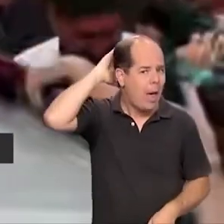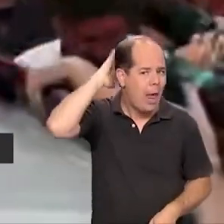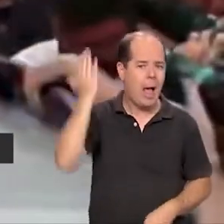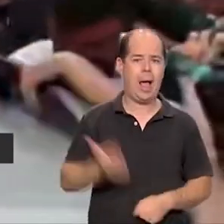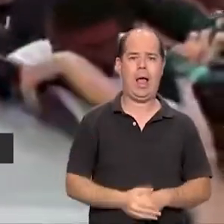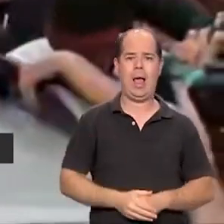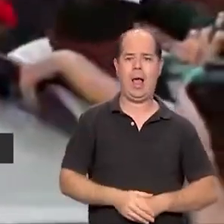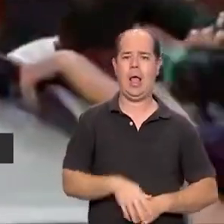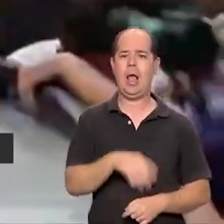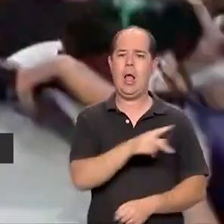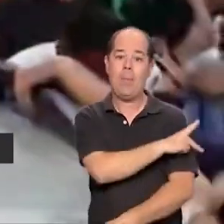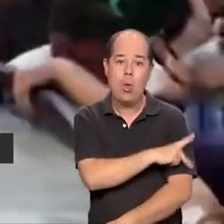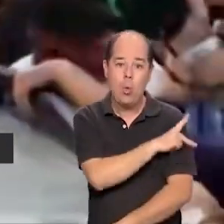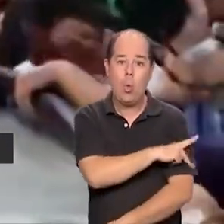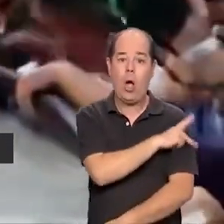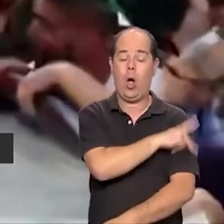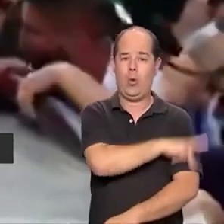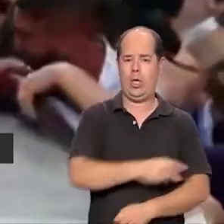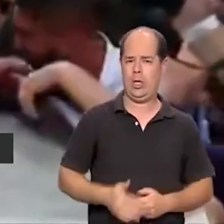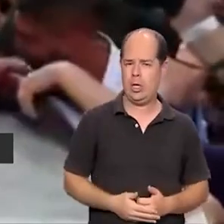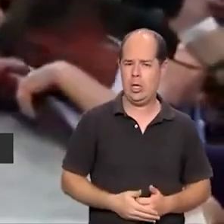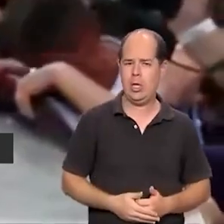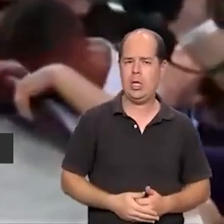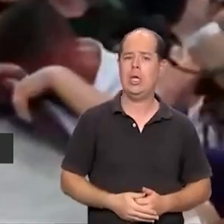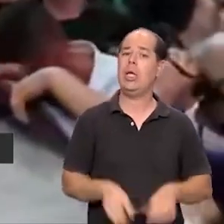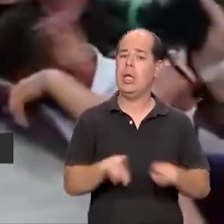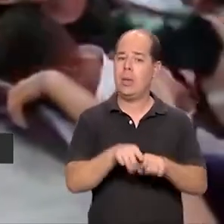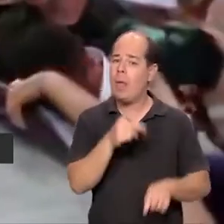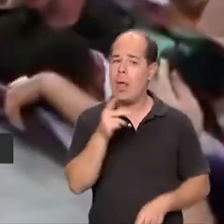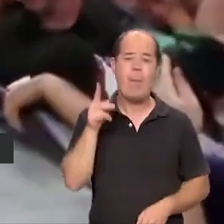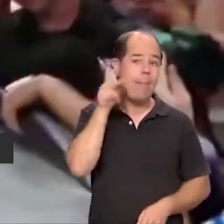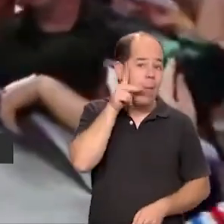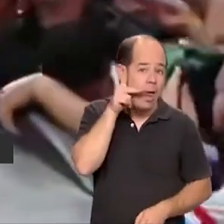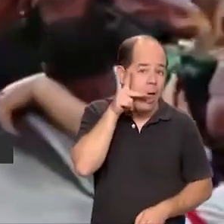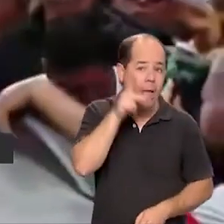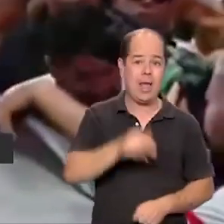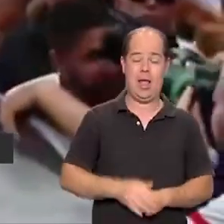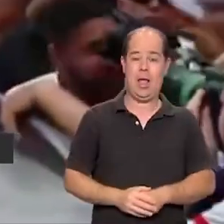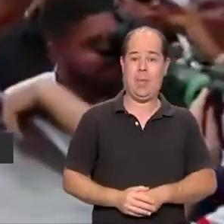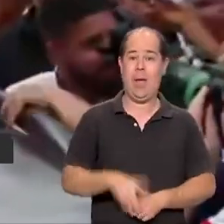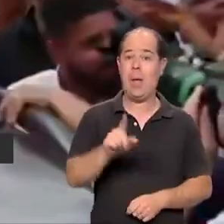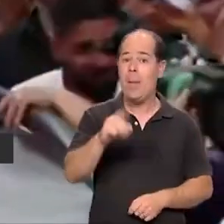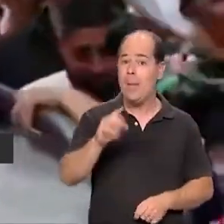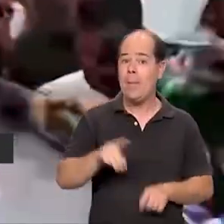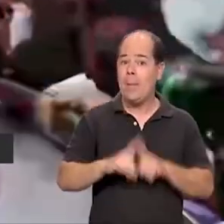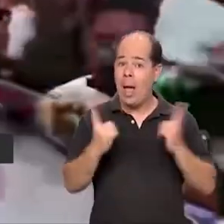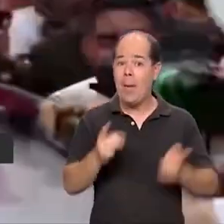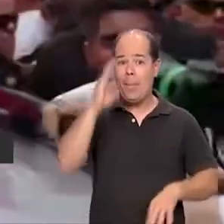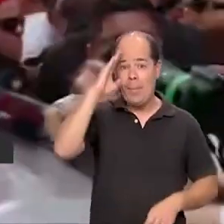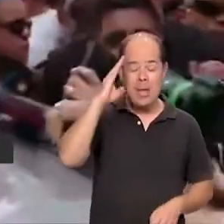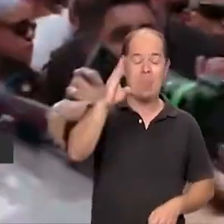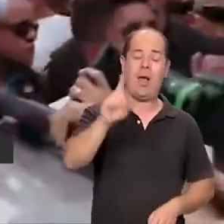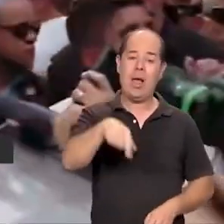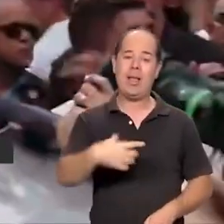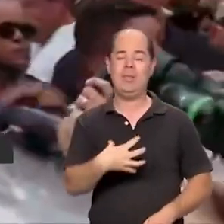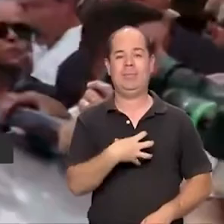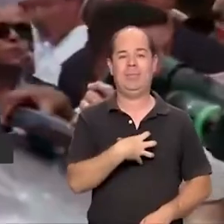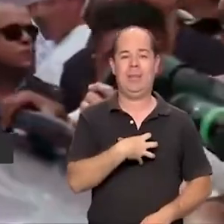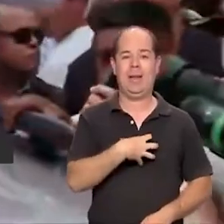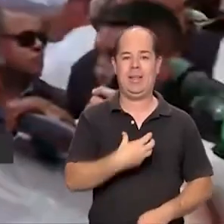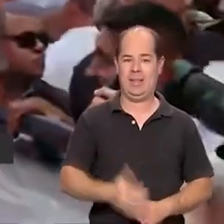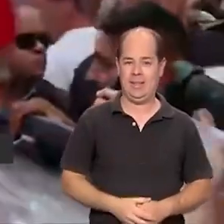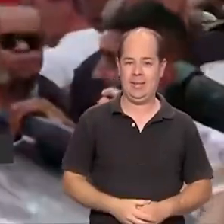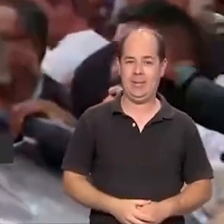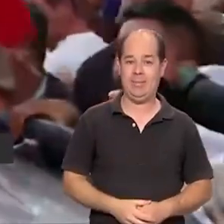Piauí, Pará no Norte, né? No Piauí, na Paraíba e principalmente na Bahia, onde